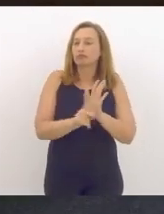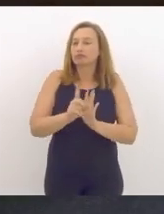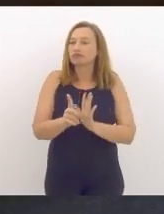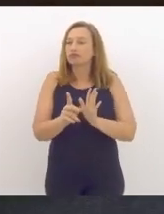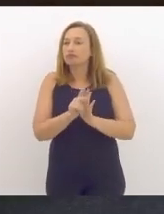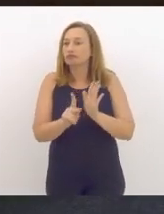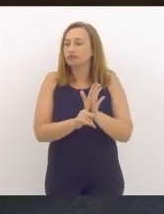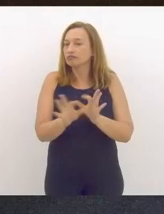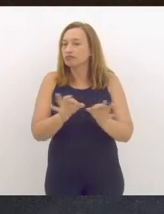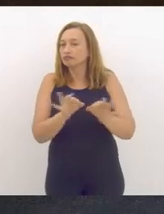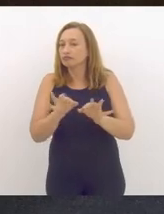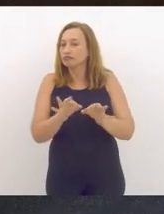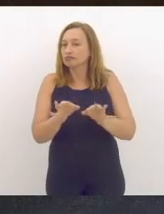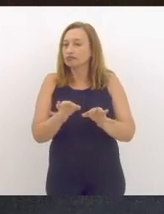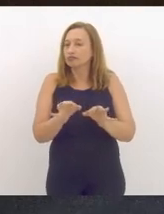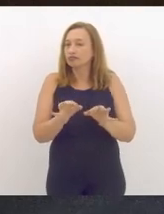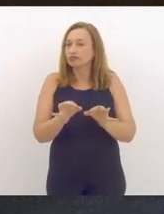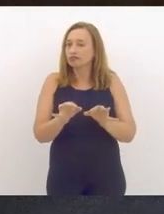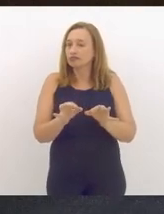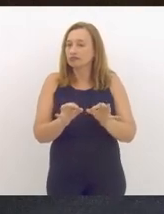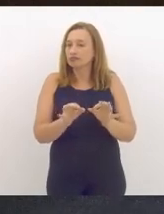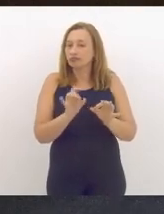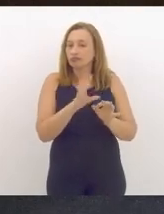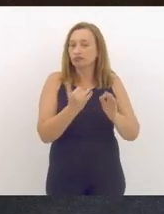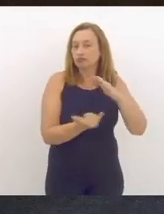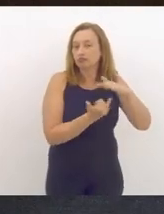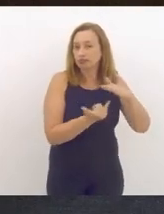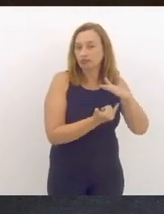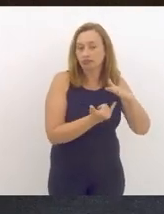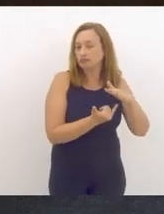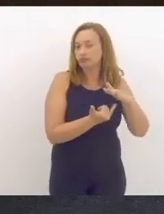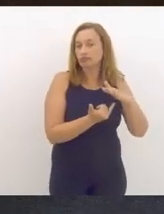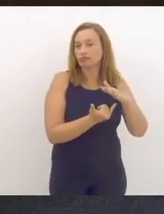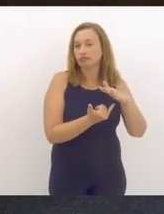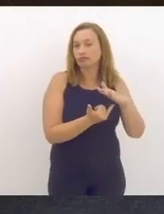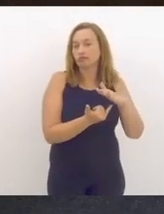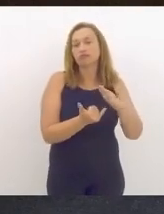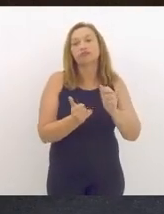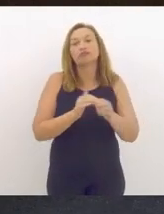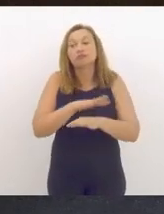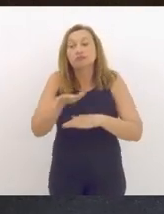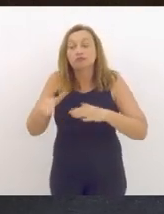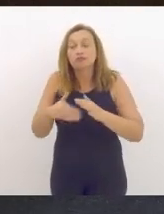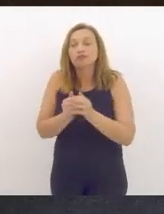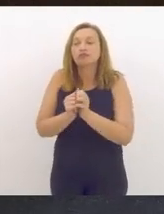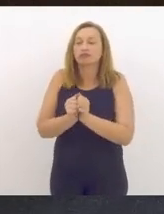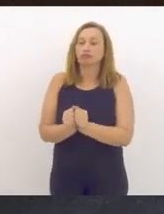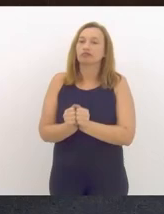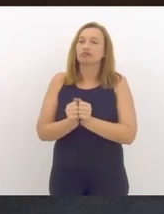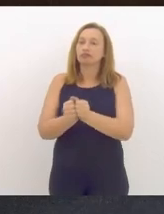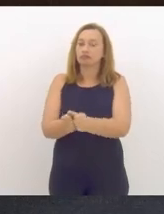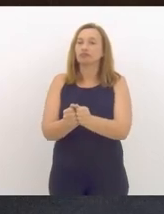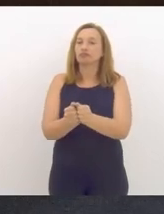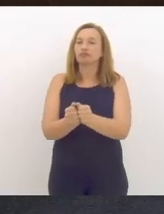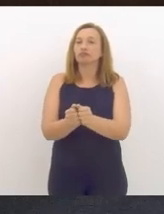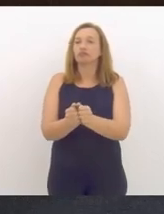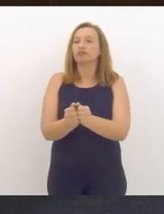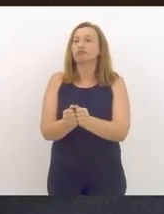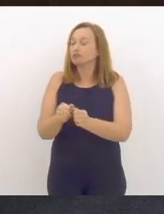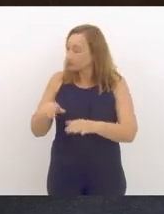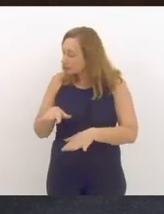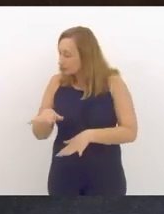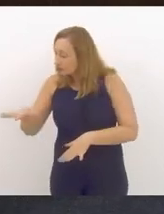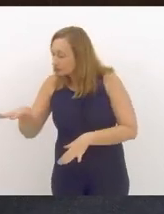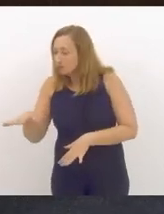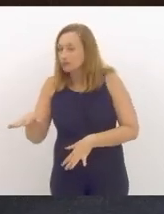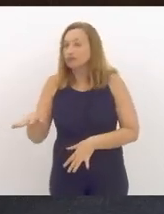projeto elaborado de cima para baixo das instituições científicas, por sobre os territórios das